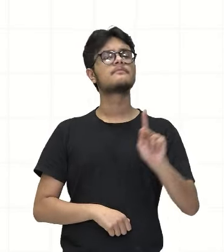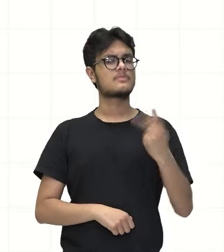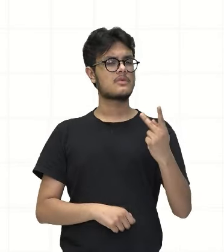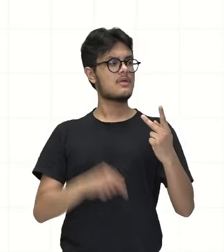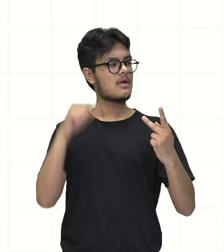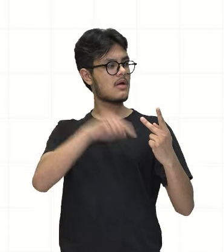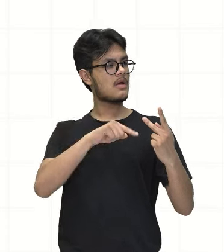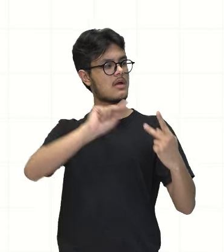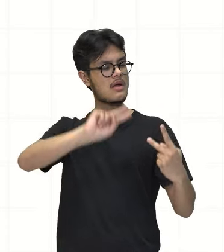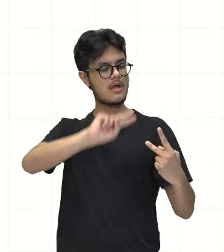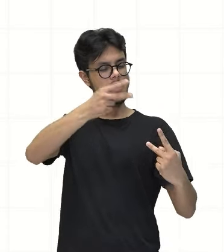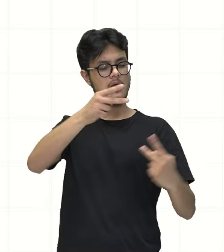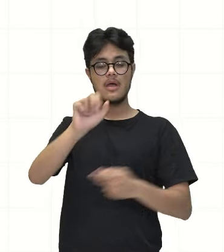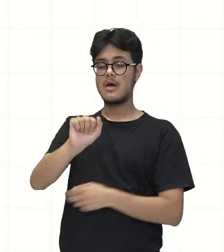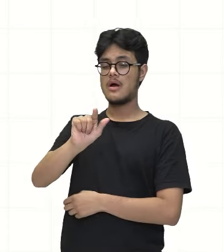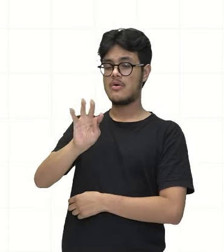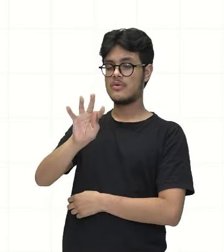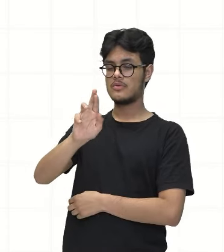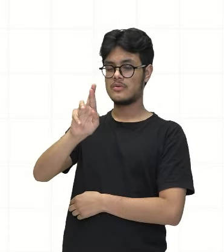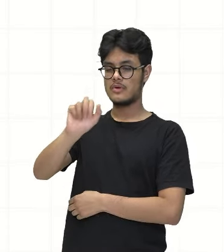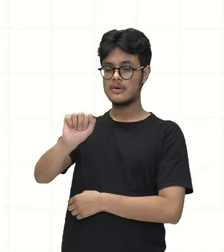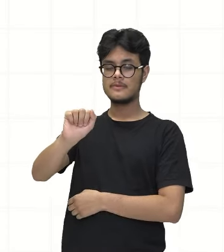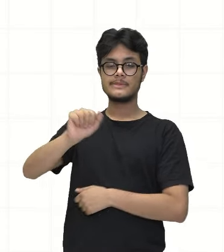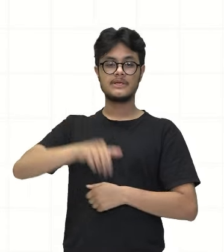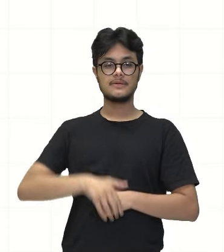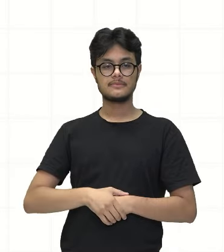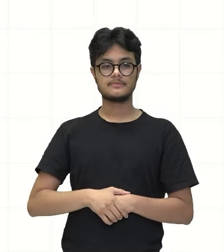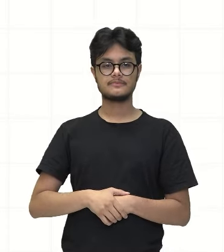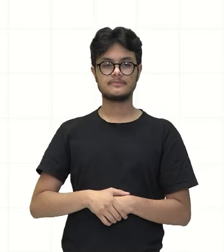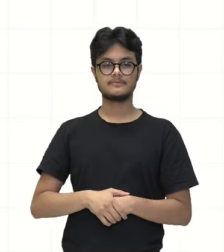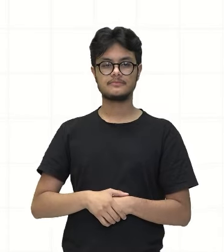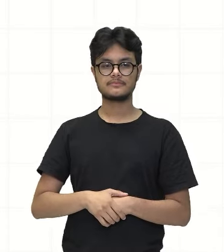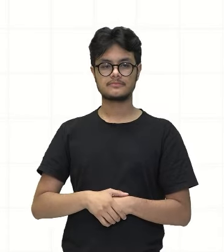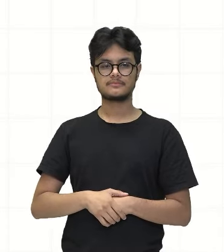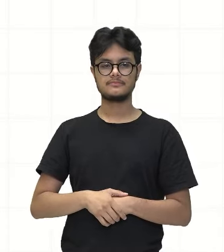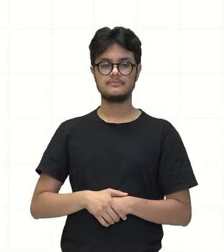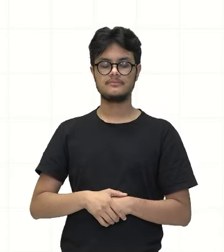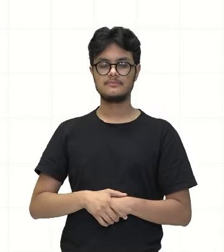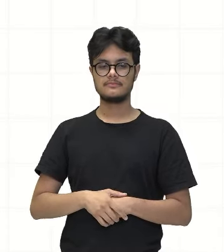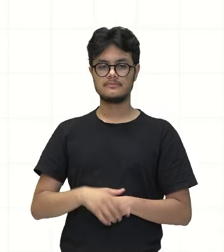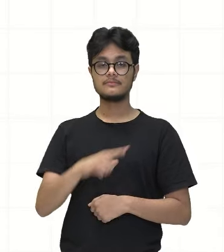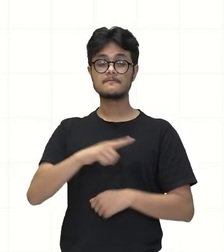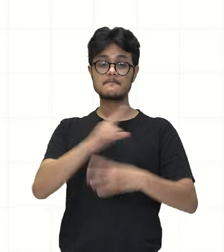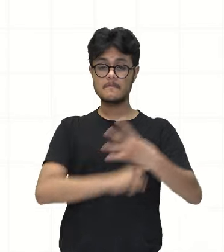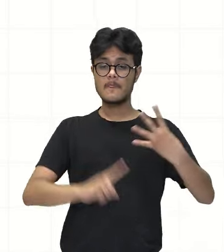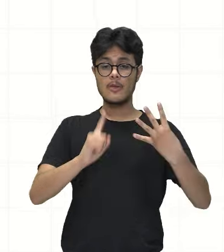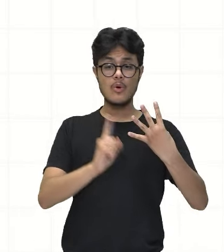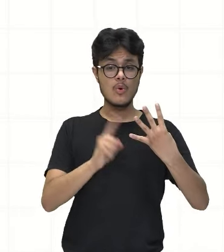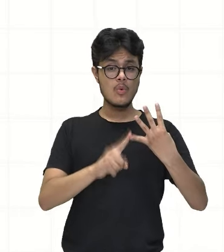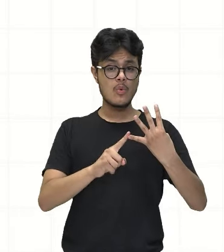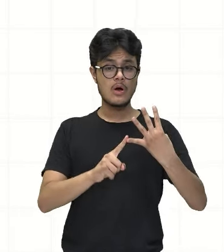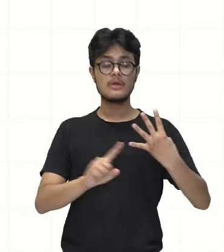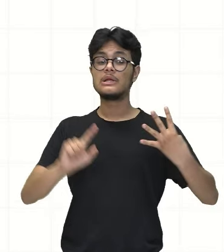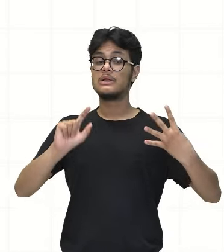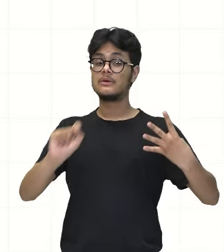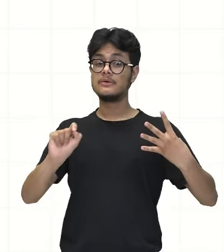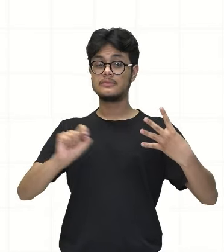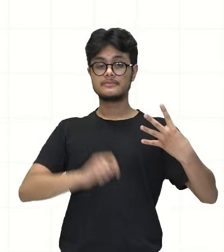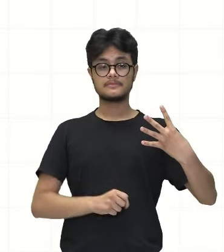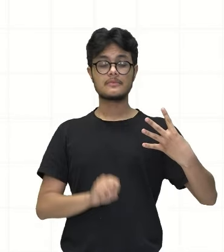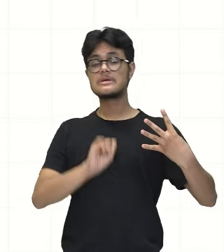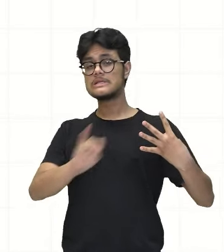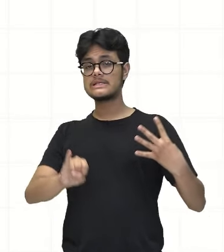ao quadrado ou vice-versa. E a última relação que a gente viu é que quando eu multiplico a medida da hipotenusa